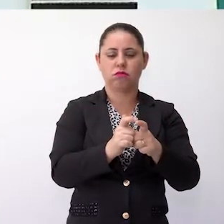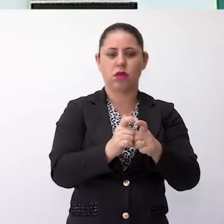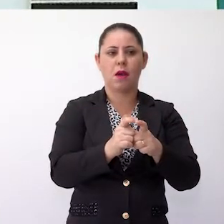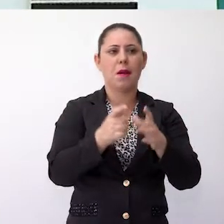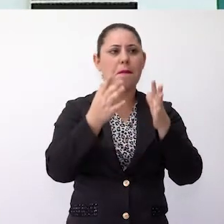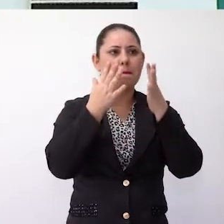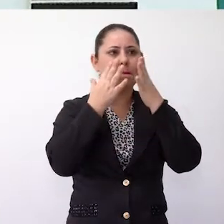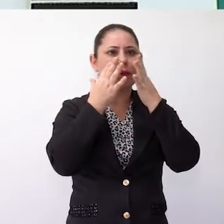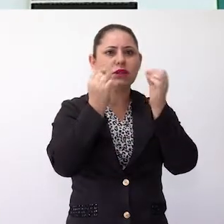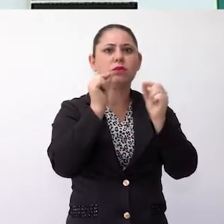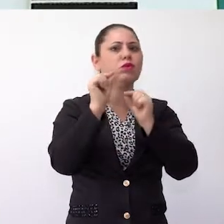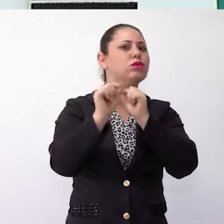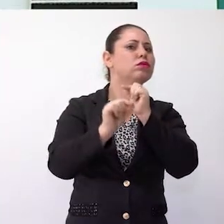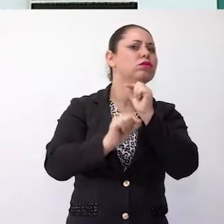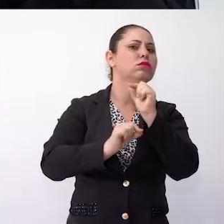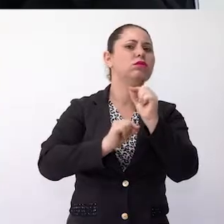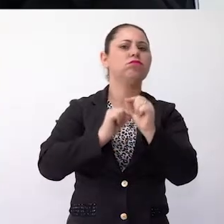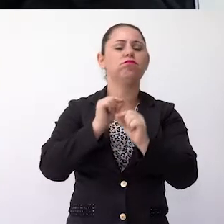em questão em relação